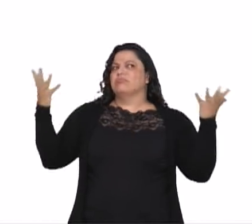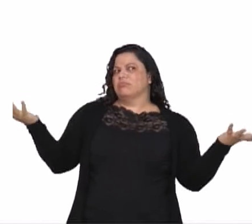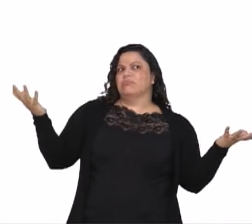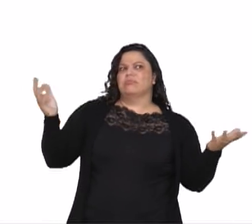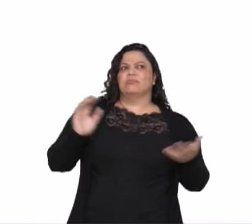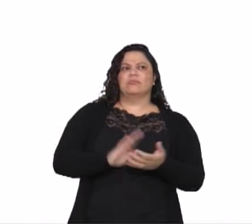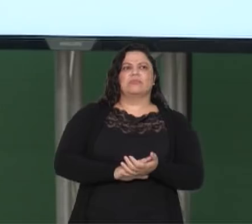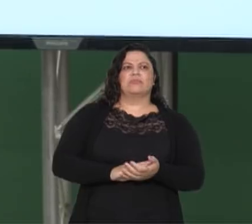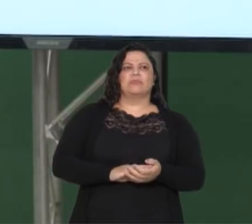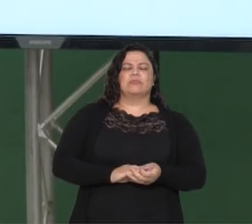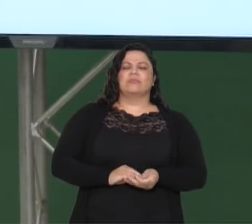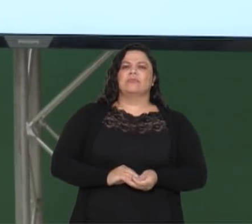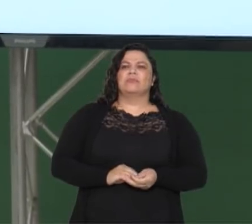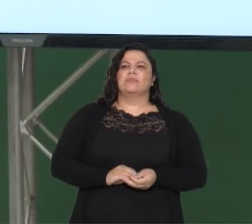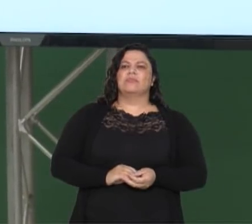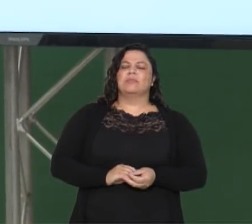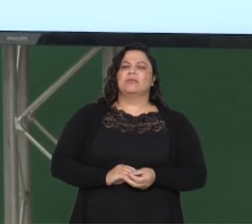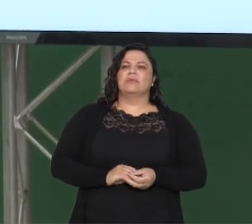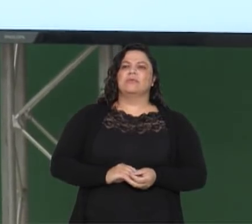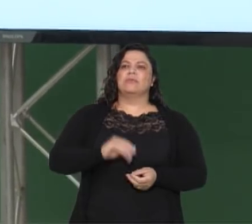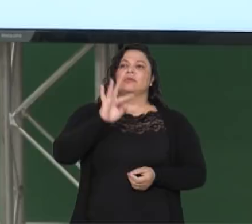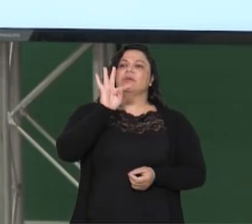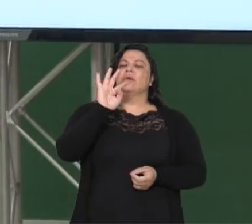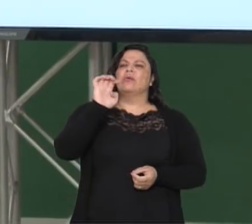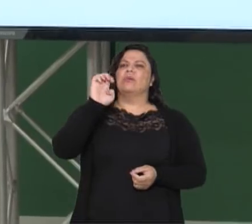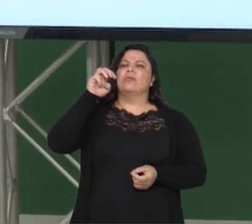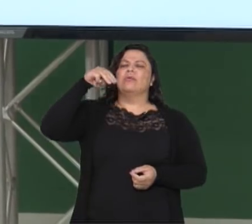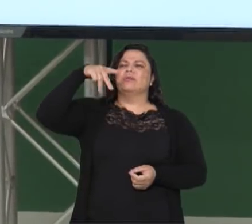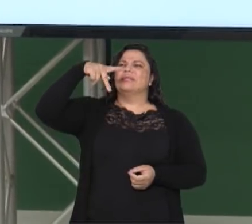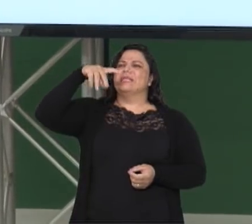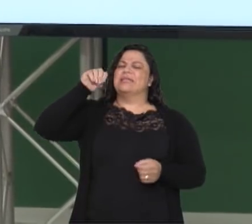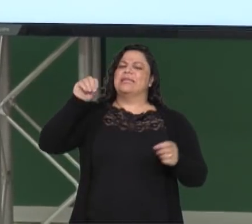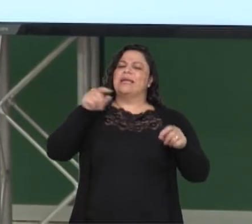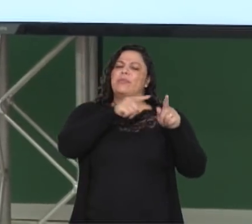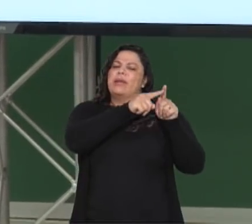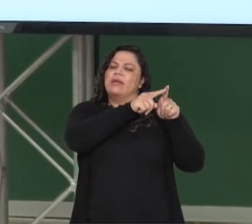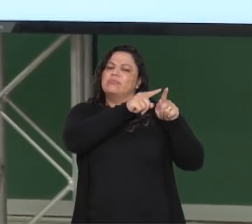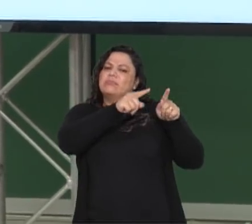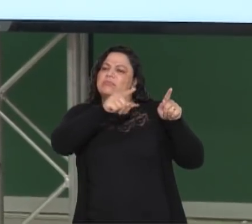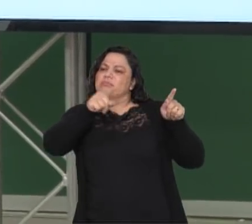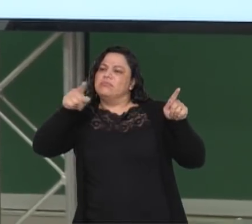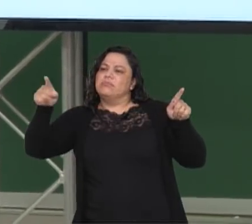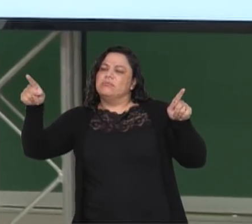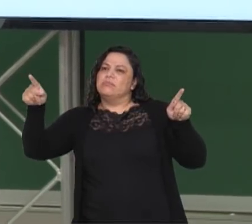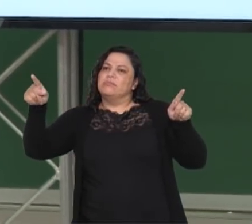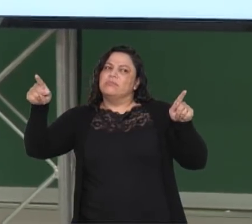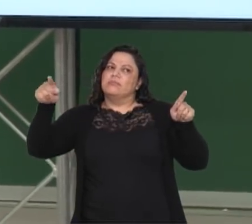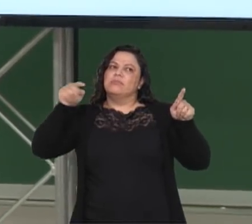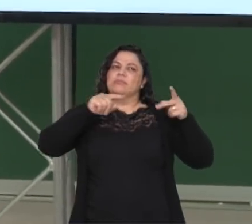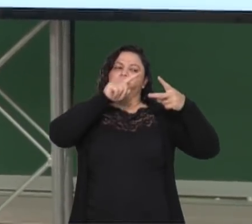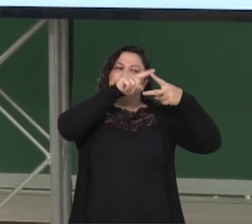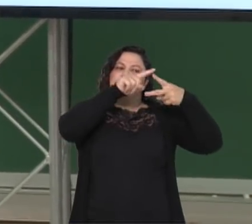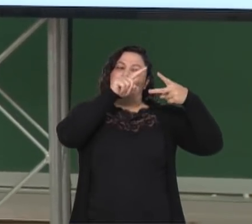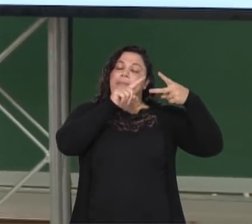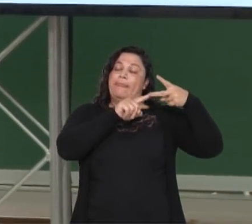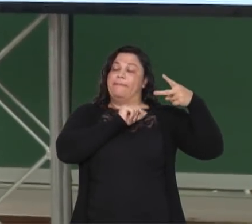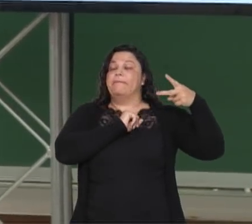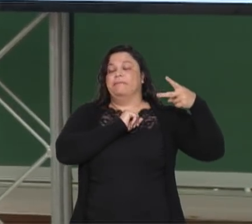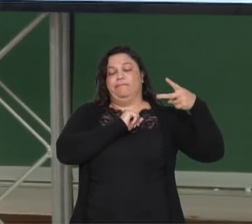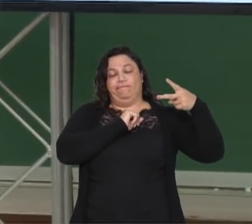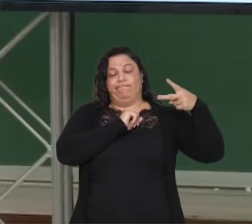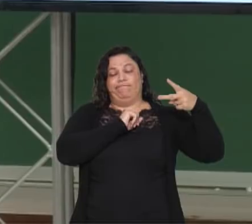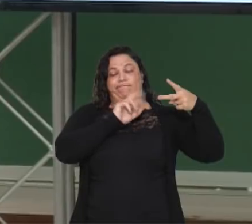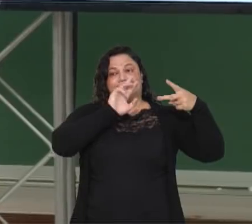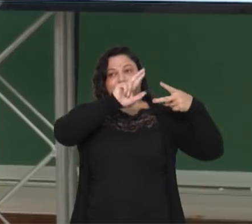Aqui está indicando o tempo. São 2 ondas diferentes. Vamos imaginar que existe uma fonte material